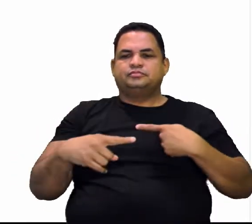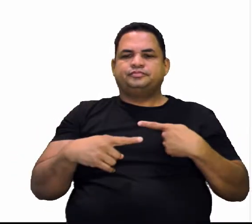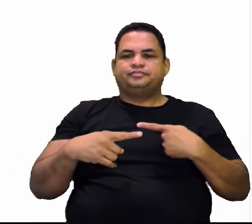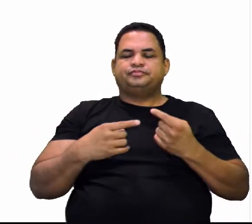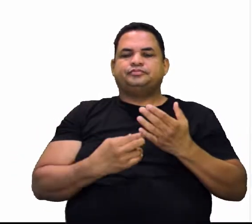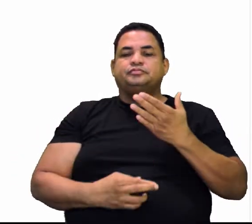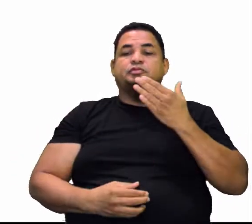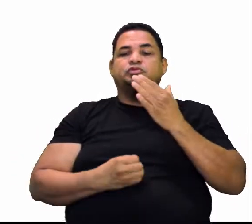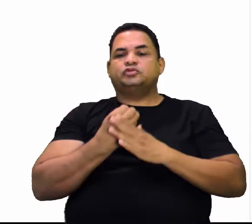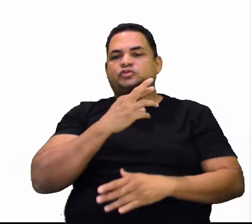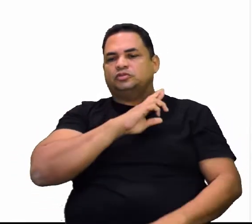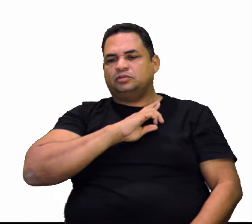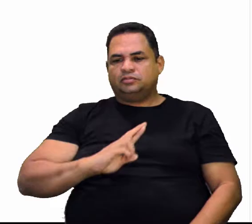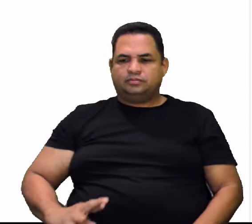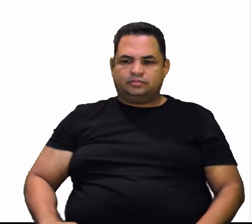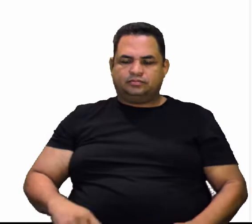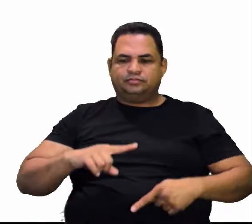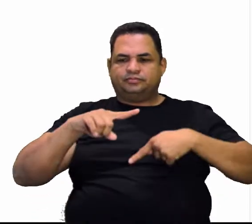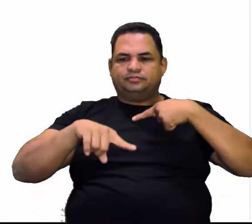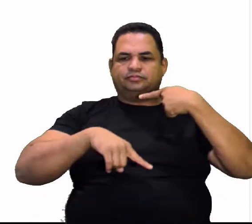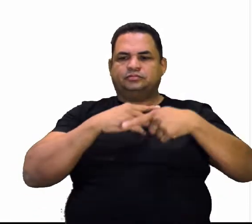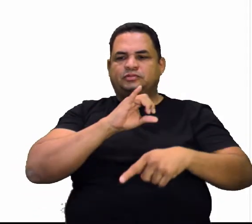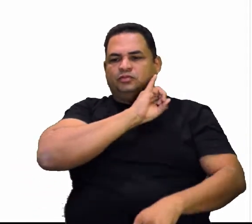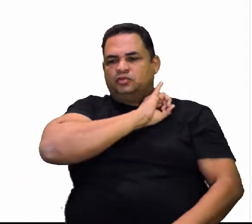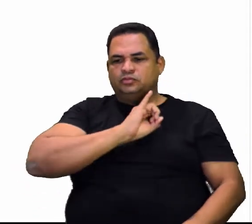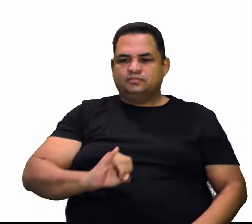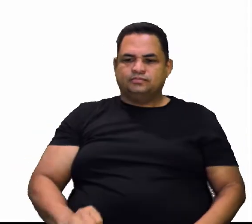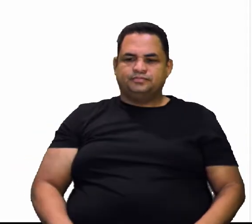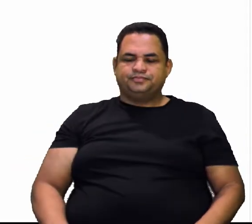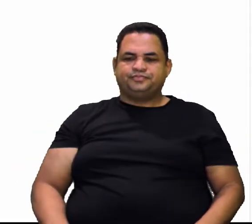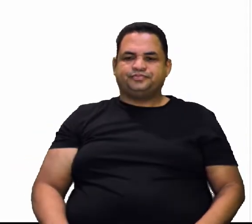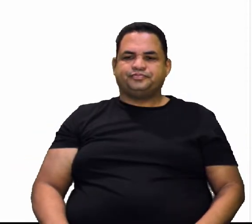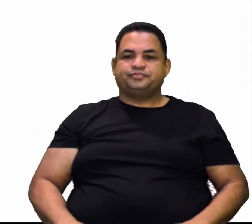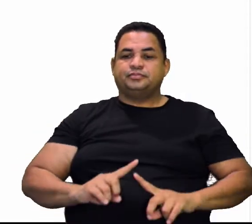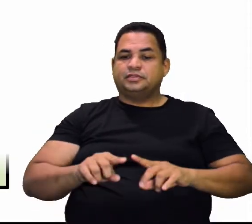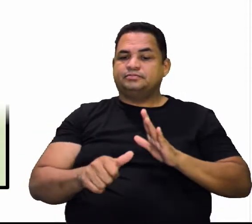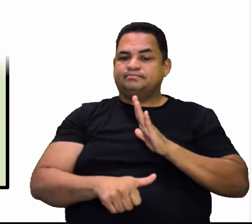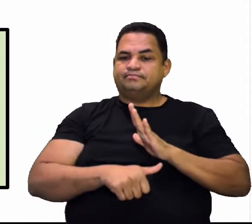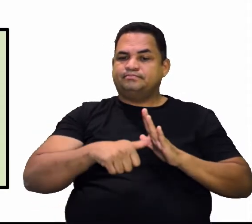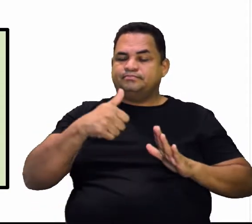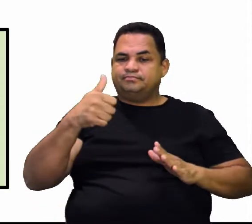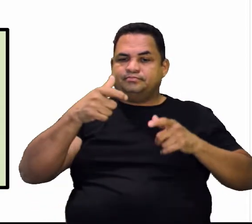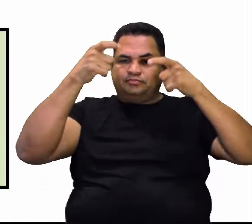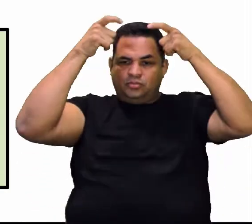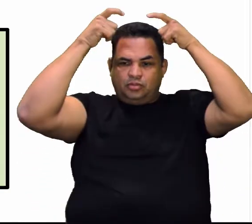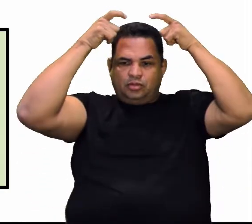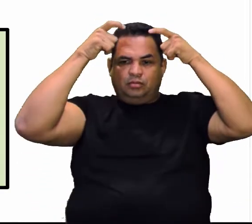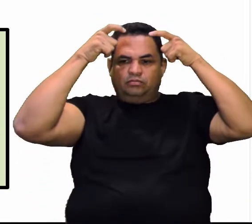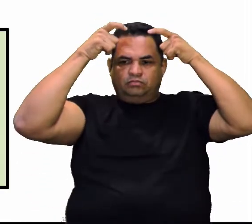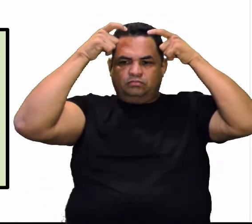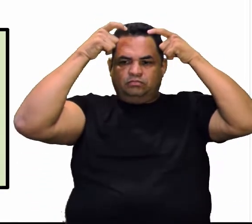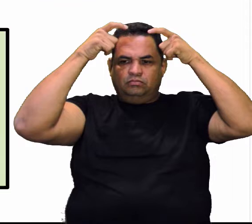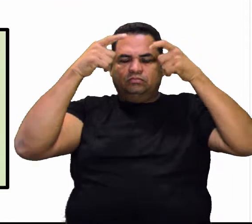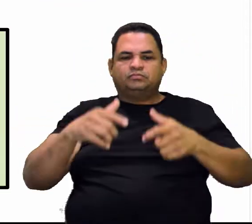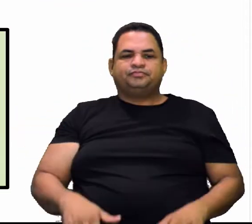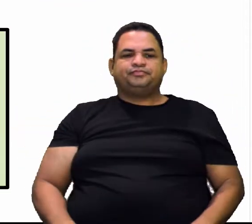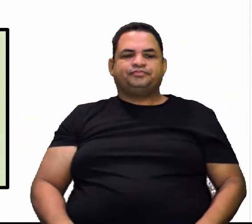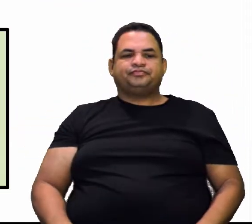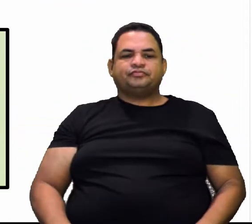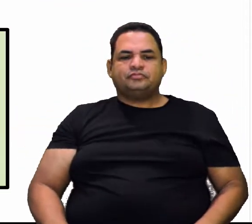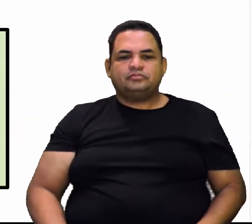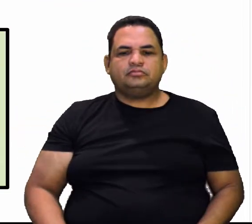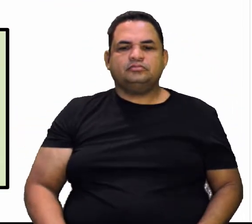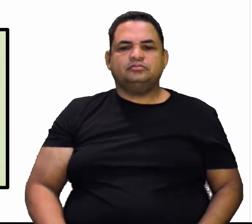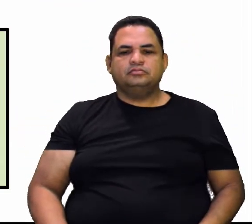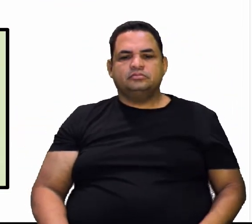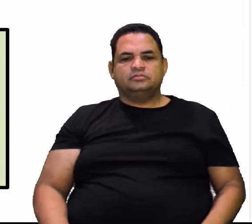a república e depois o império. Mas, a princípio, nós temos aí a monarquia. A